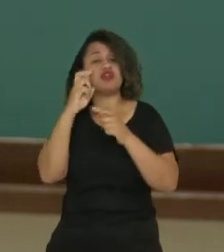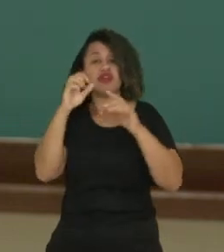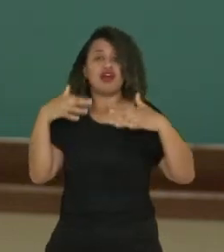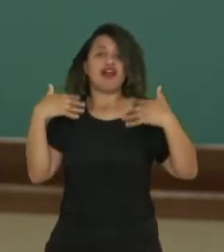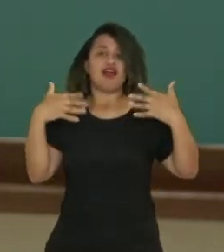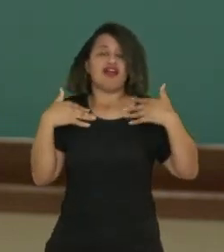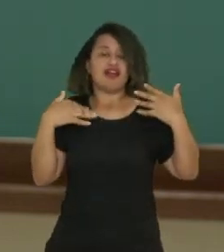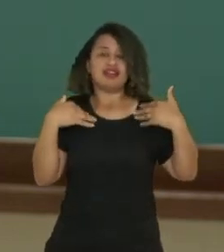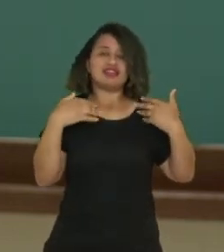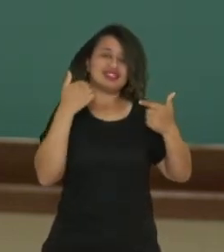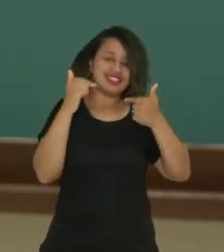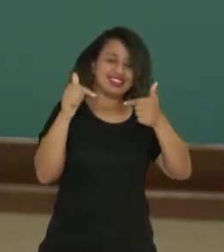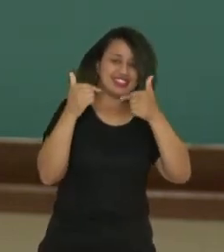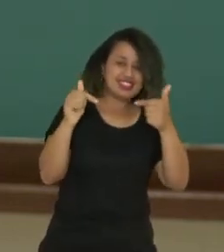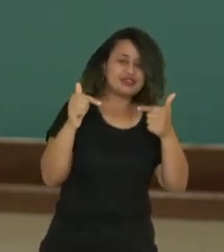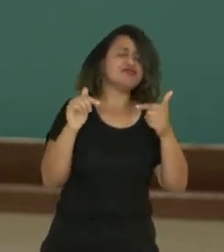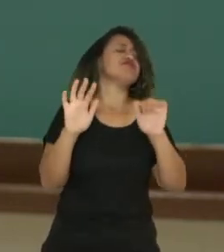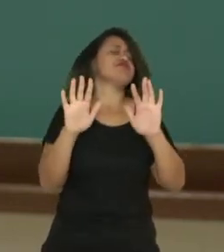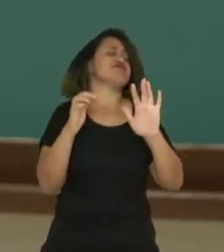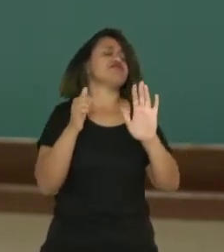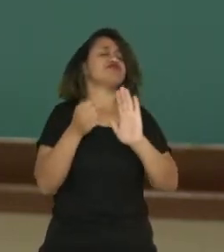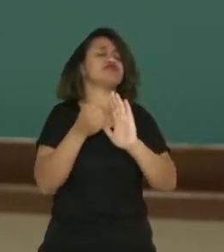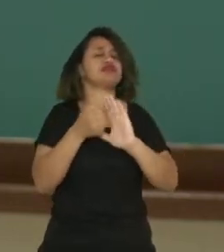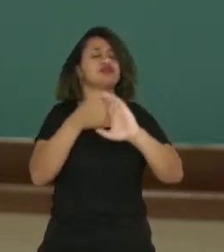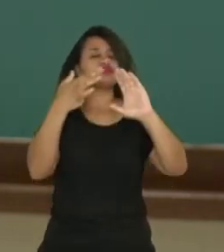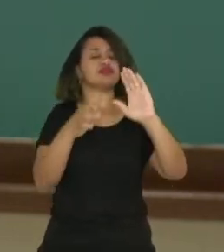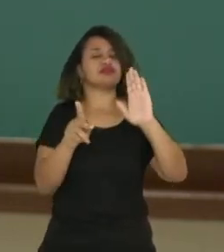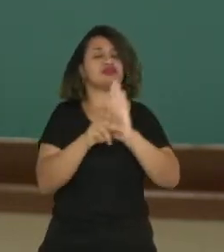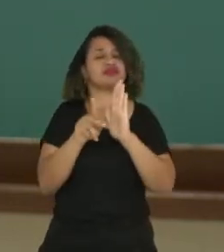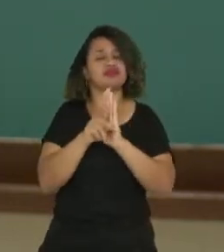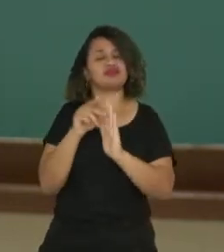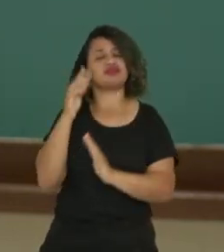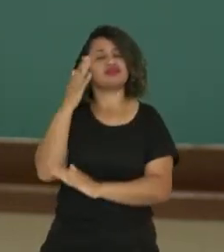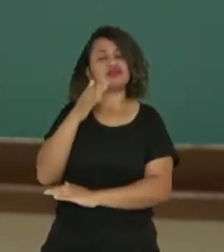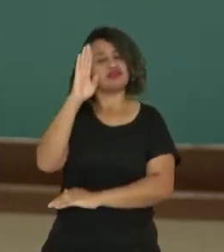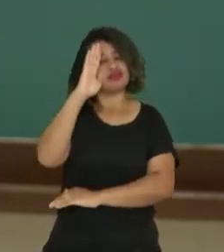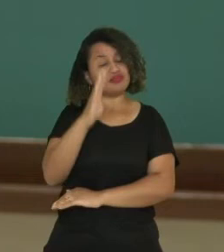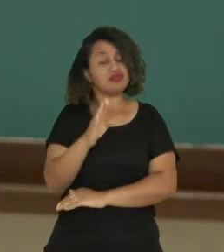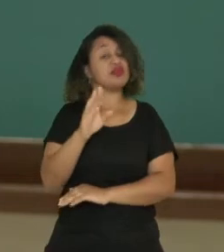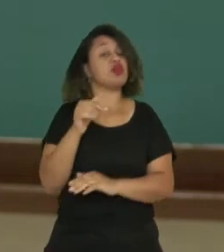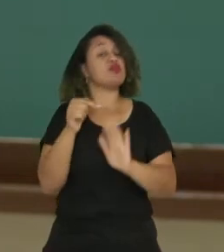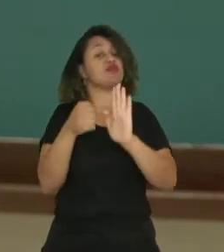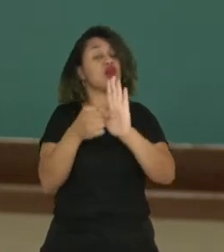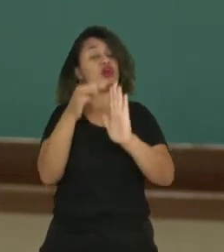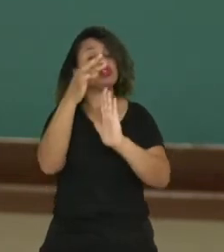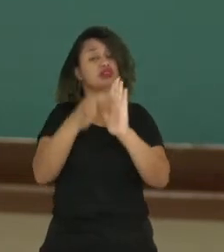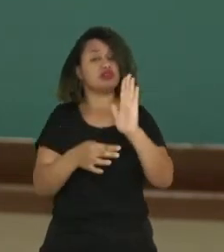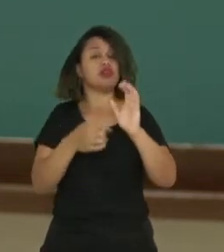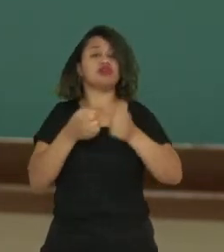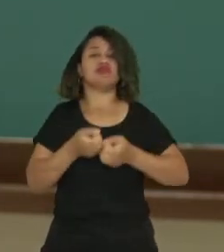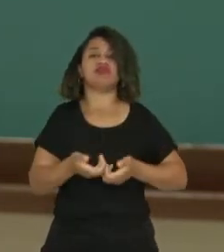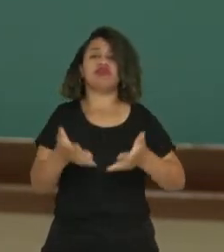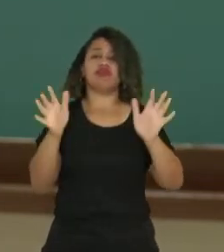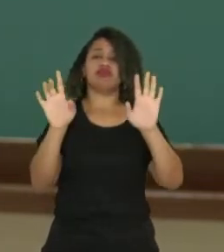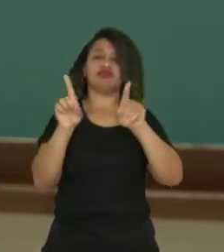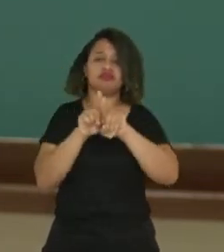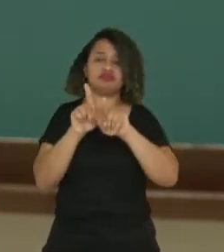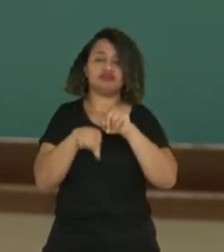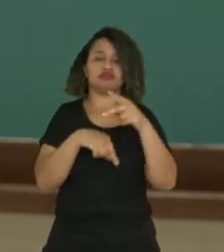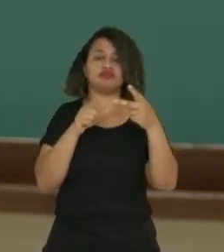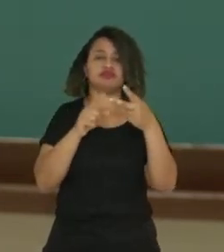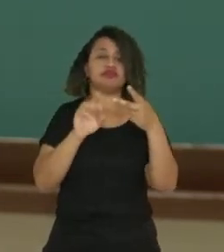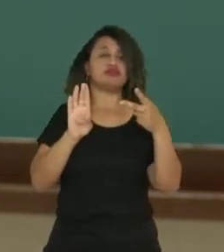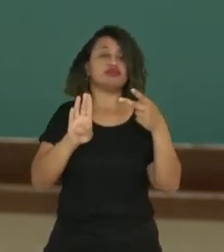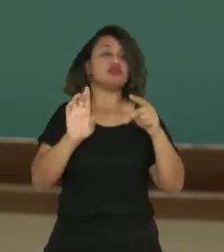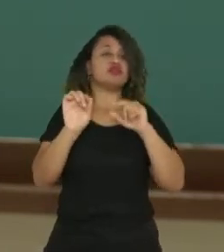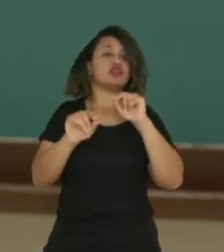Então, essa marca do discurso direto faz com que o texto tenha também fluidez. Na letra B, você diria